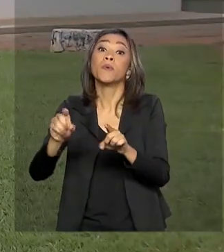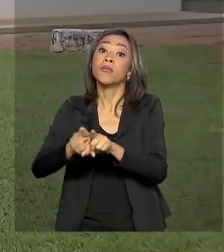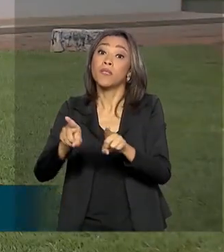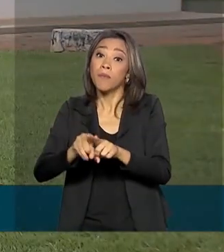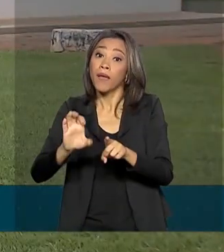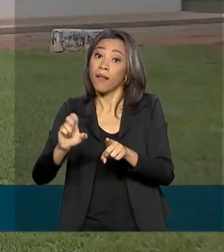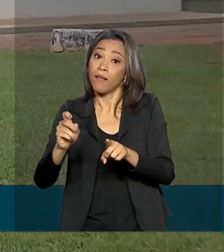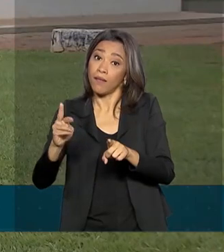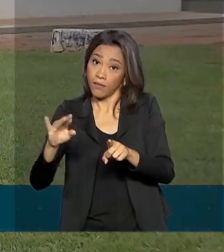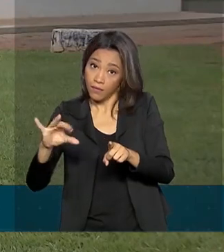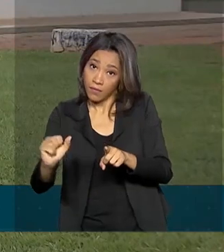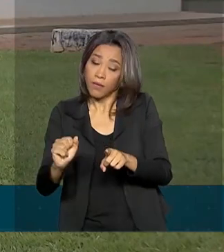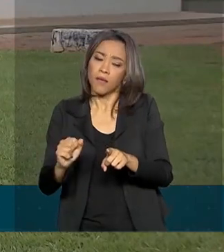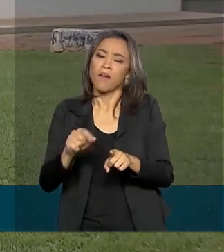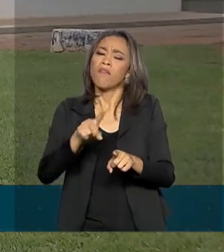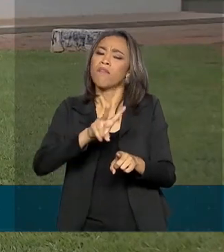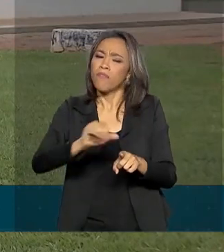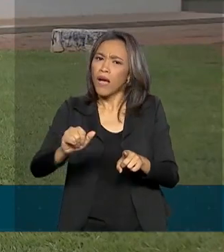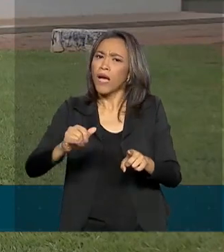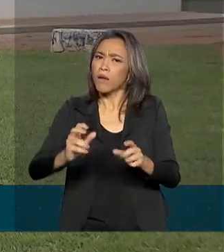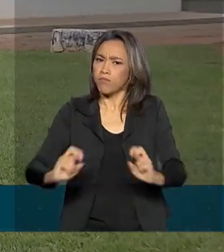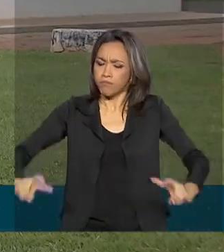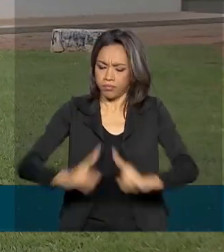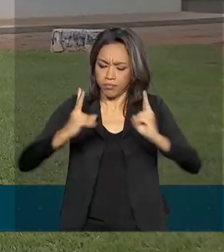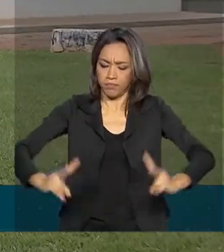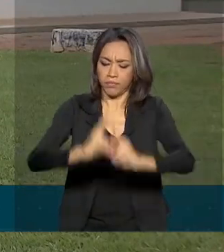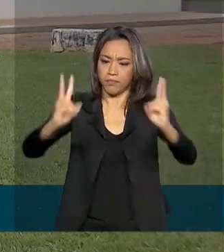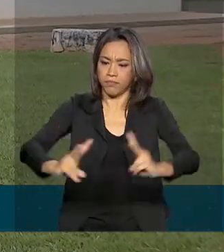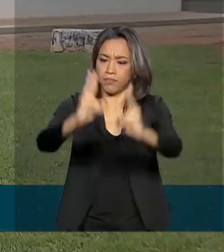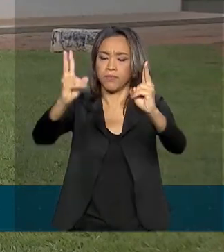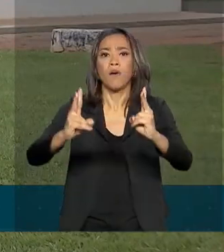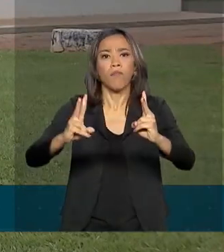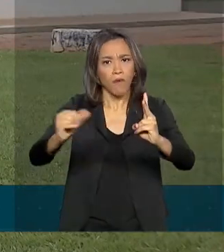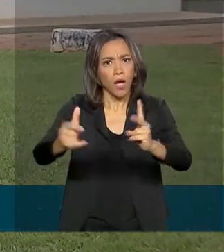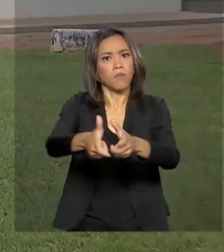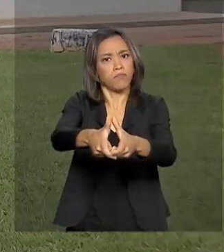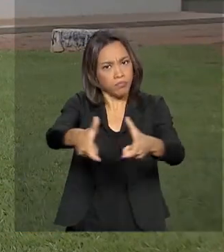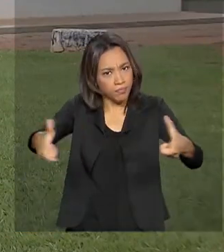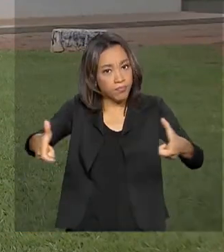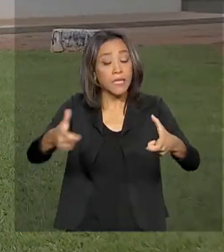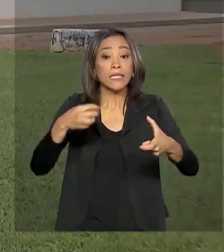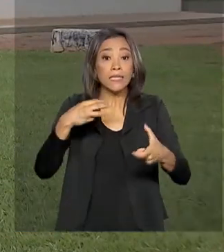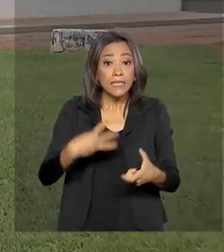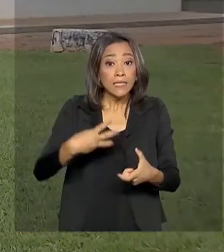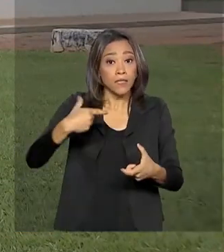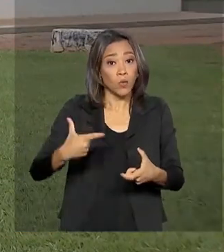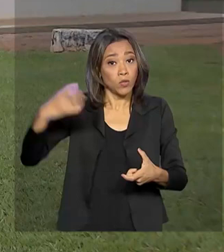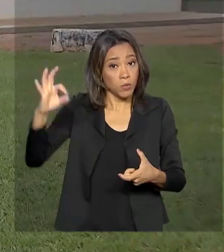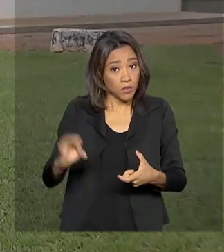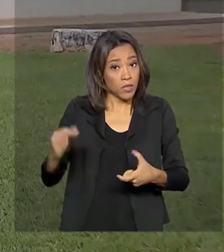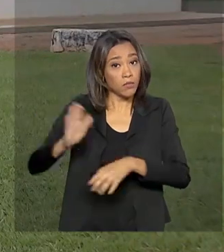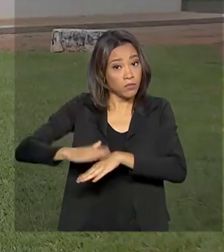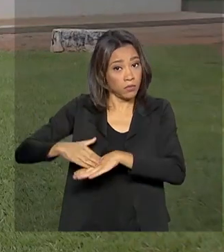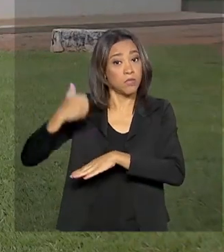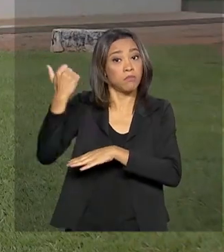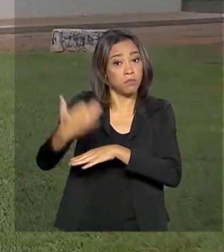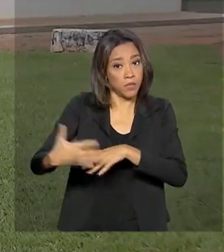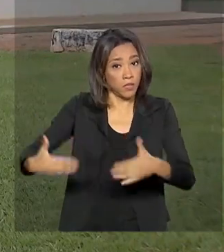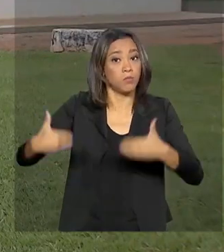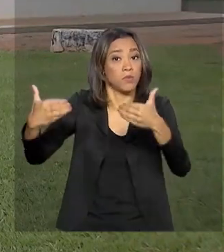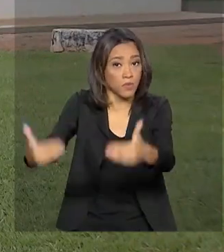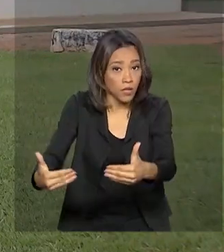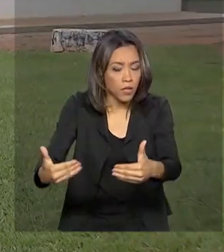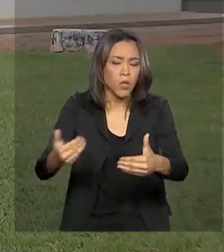transmissão também vão aumentar, 32%, segundo previsão do Ministério de Minas e Energia. O